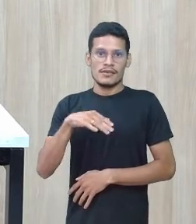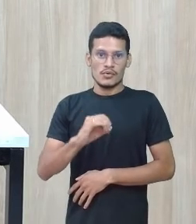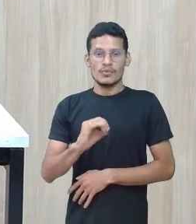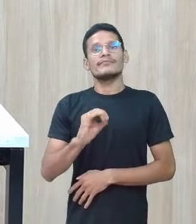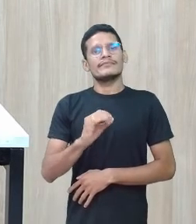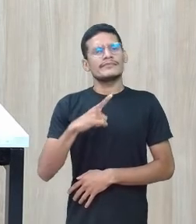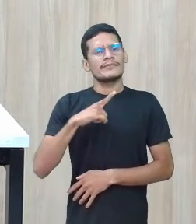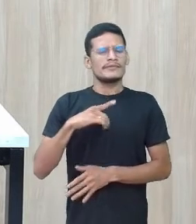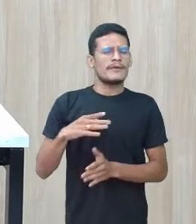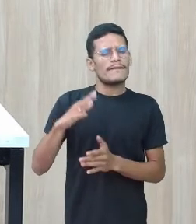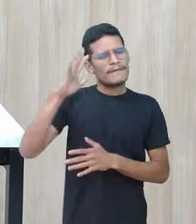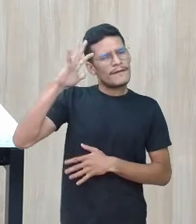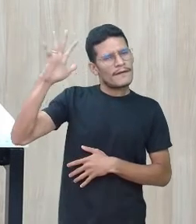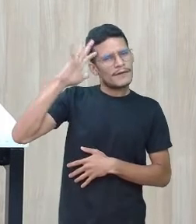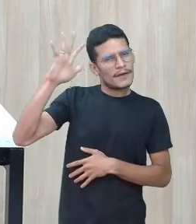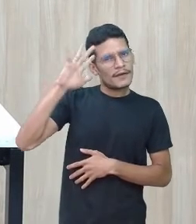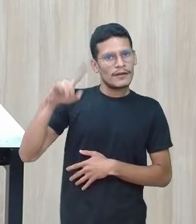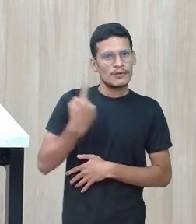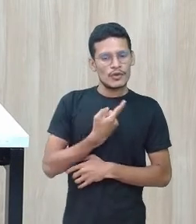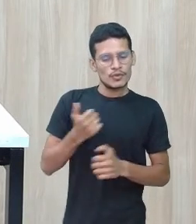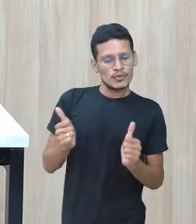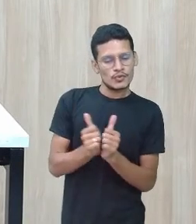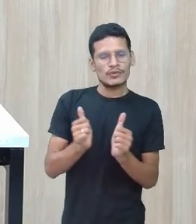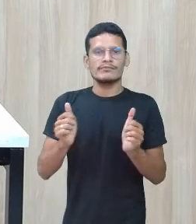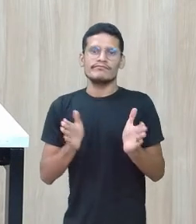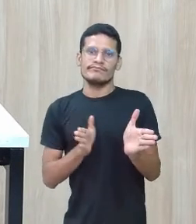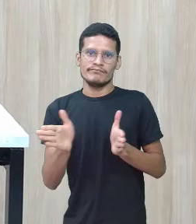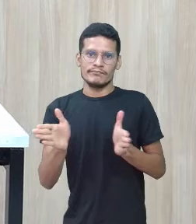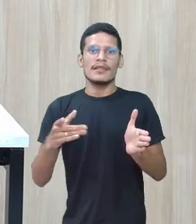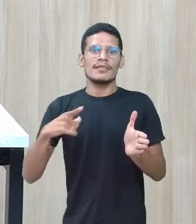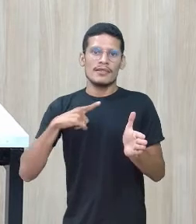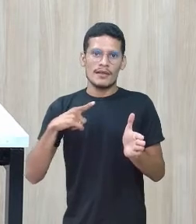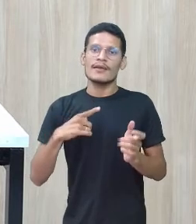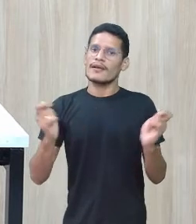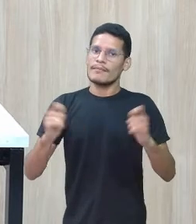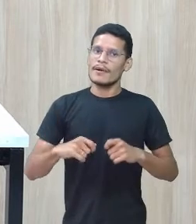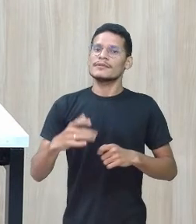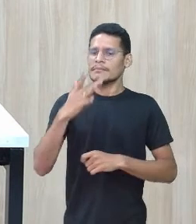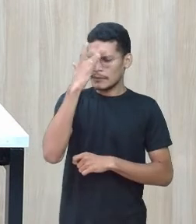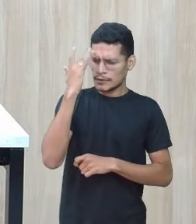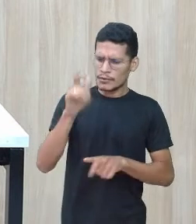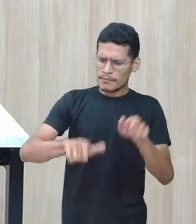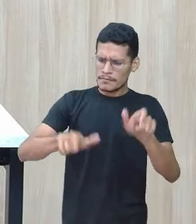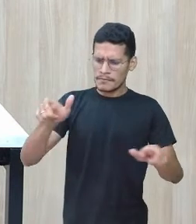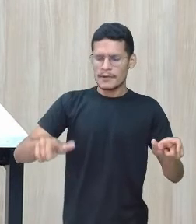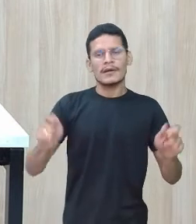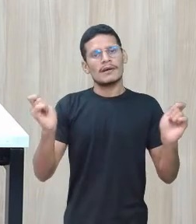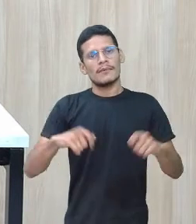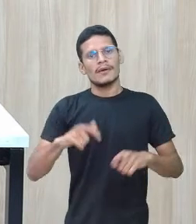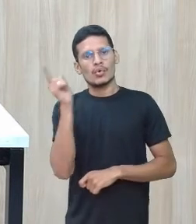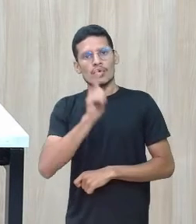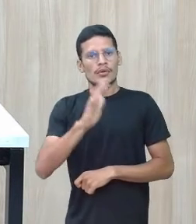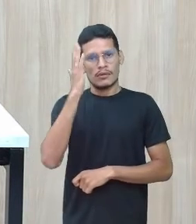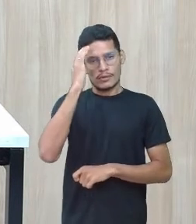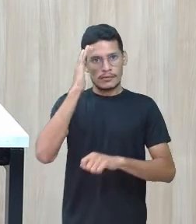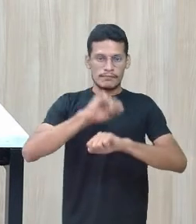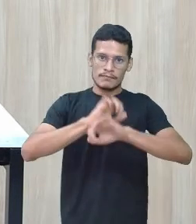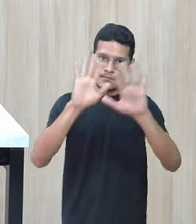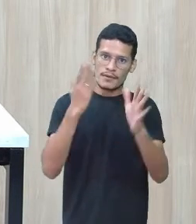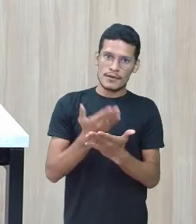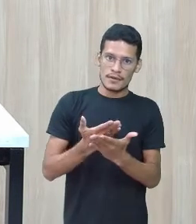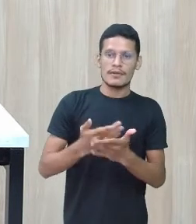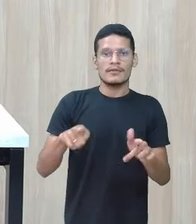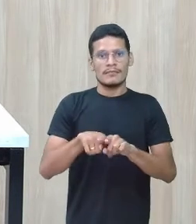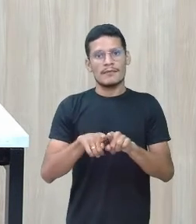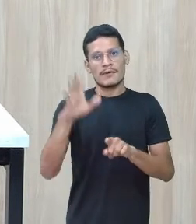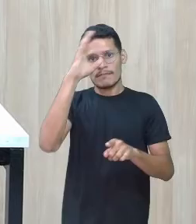nessa linda viagem fazer essa inclusão para que todos possam atingir a nossa aula, tá certo? E aprender